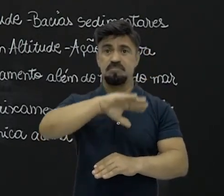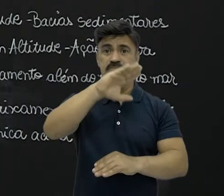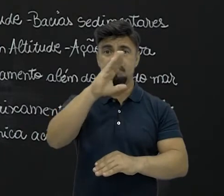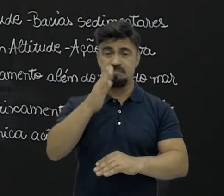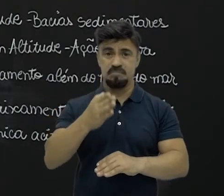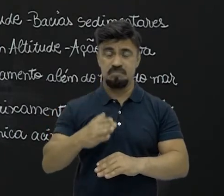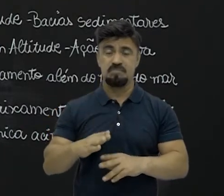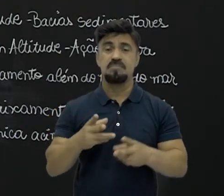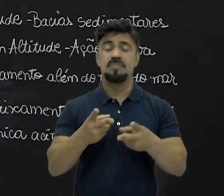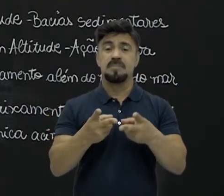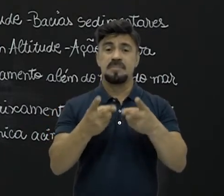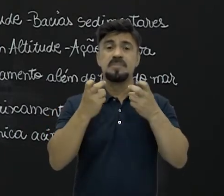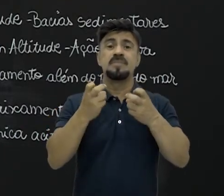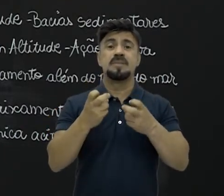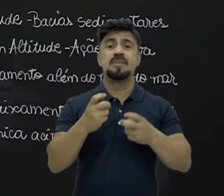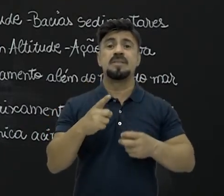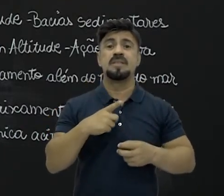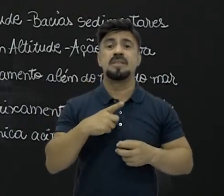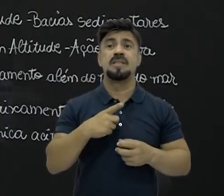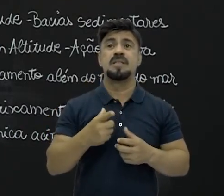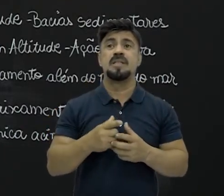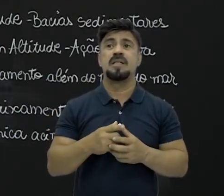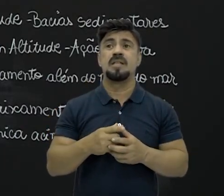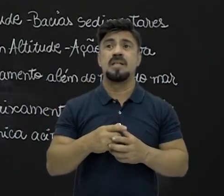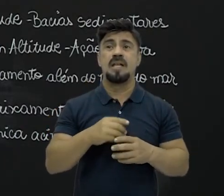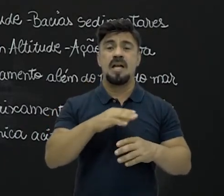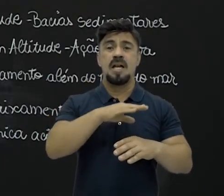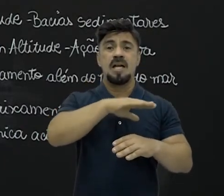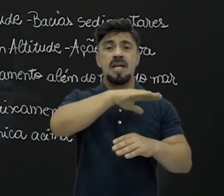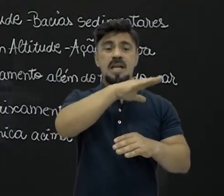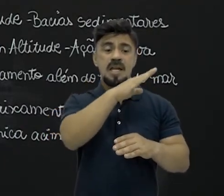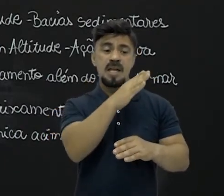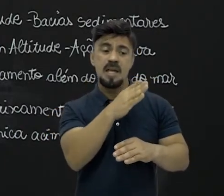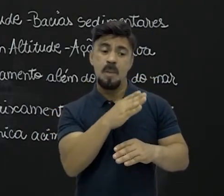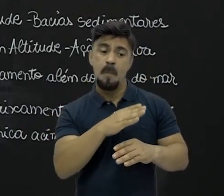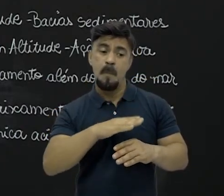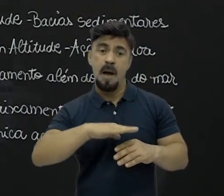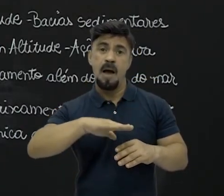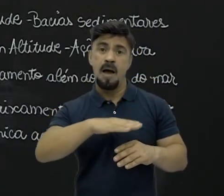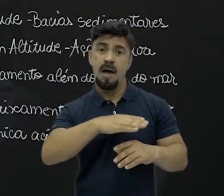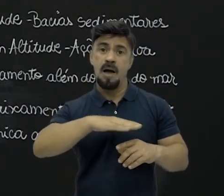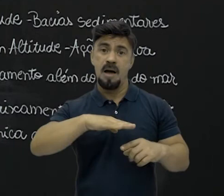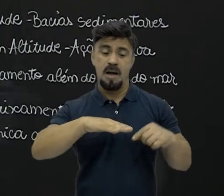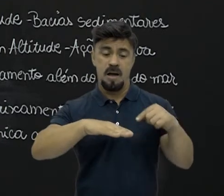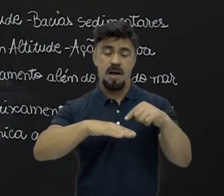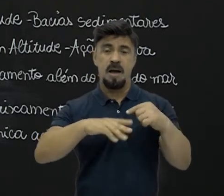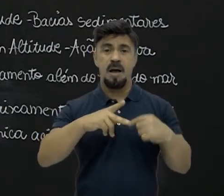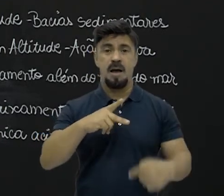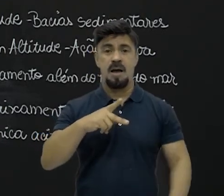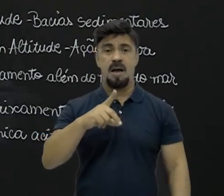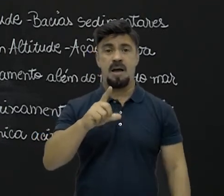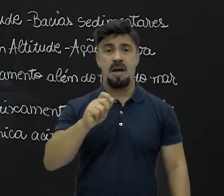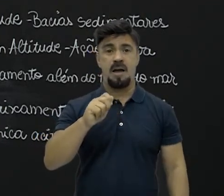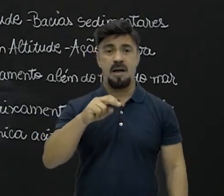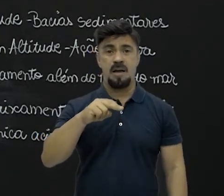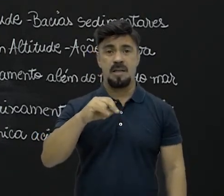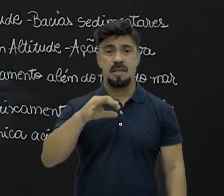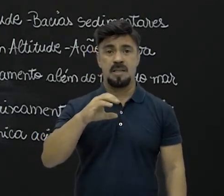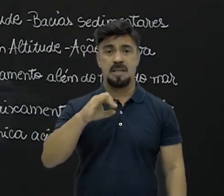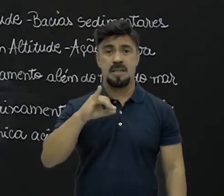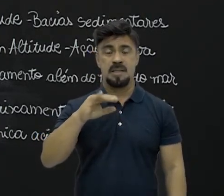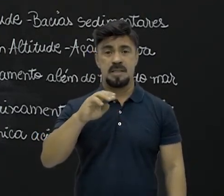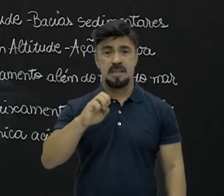gente, nós temos aqui a planície, áreas mais baixas. Essas áreas mais baixas, segundo